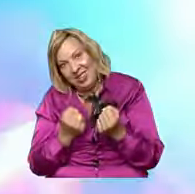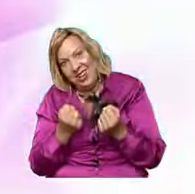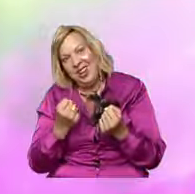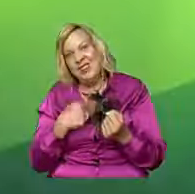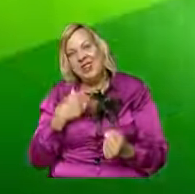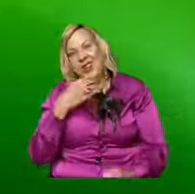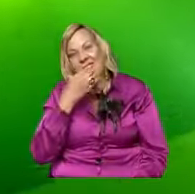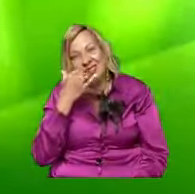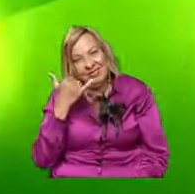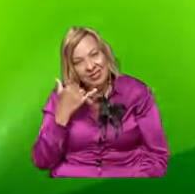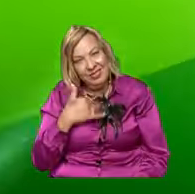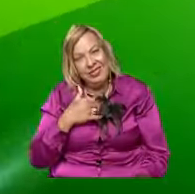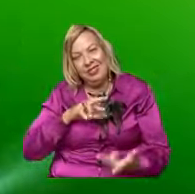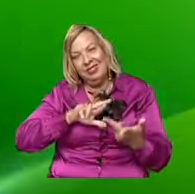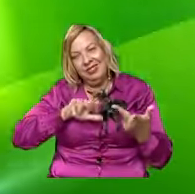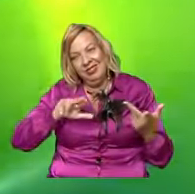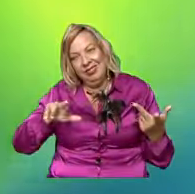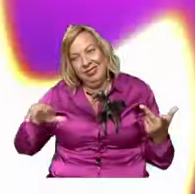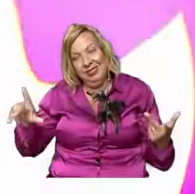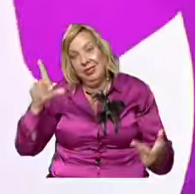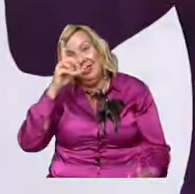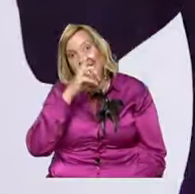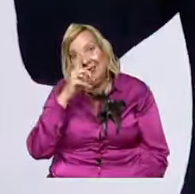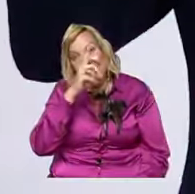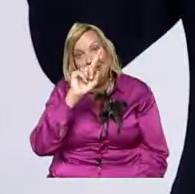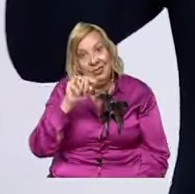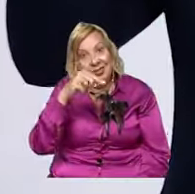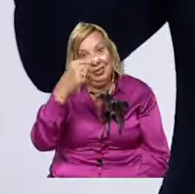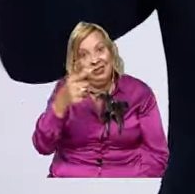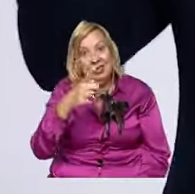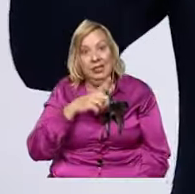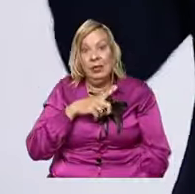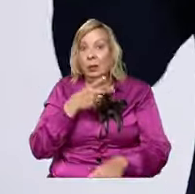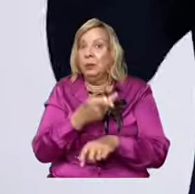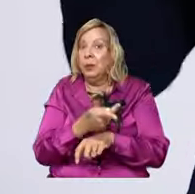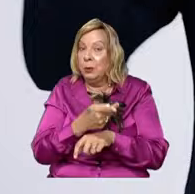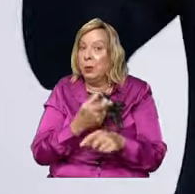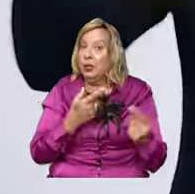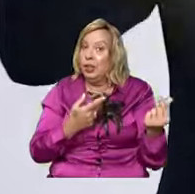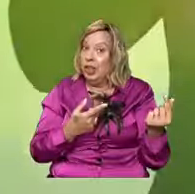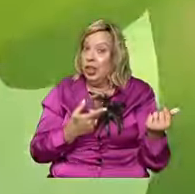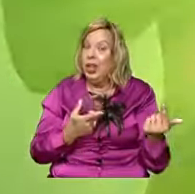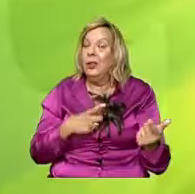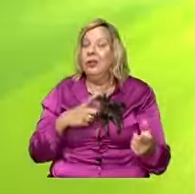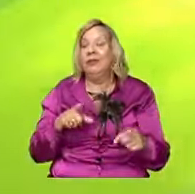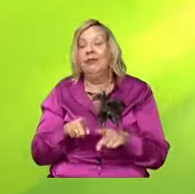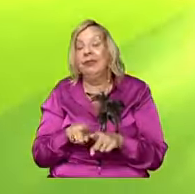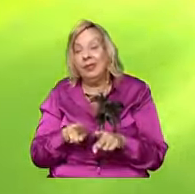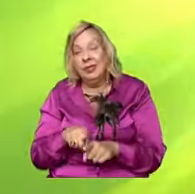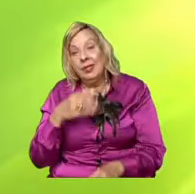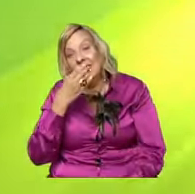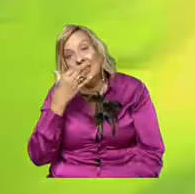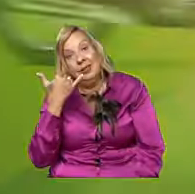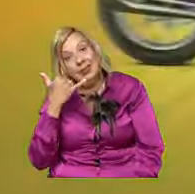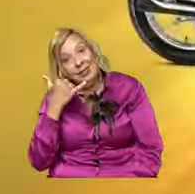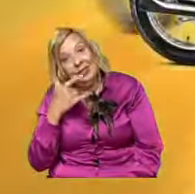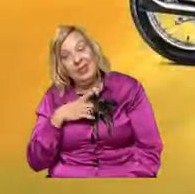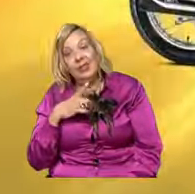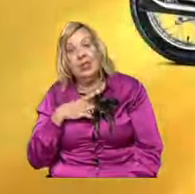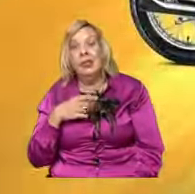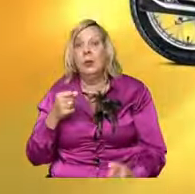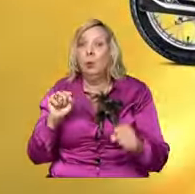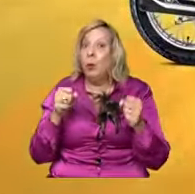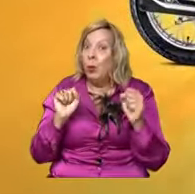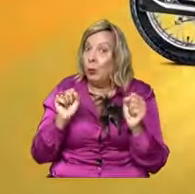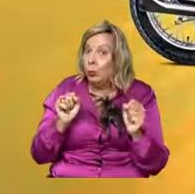Show da Sorte Caju Cap neste domingão. E olha que premiação imperdível. Prêmios em dinheiro de 500 e de R$1.000. Um iPhone 15 no primeiro prêmio. Uma Honda